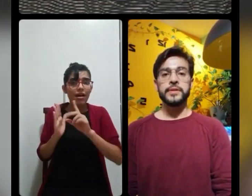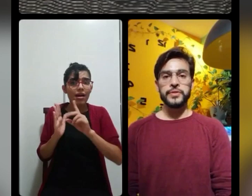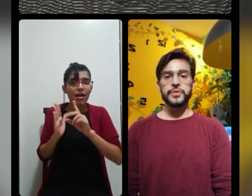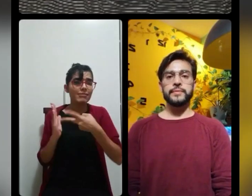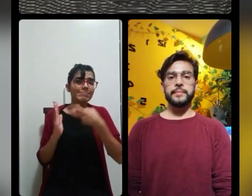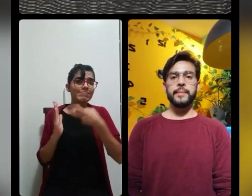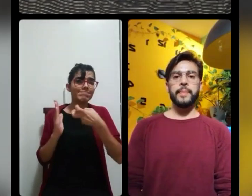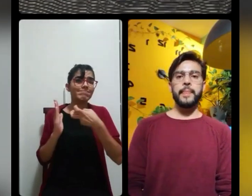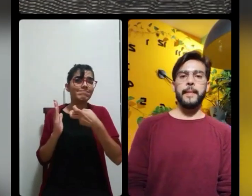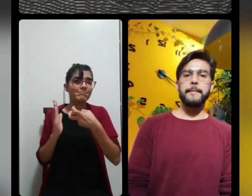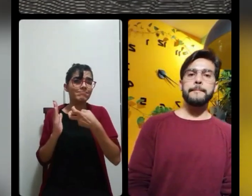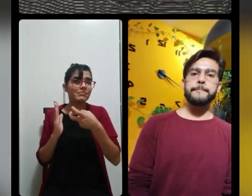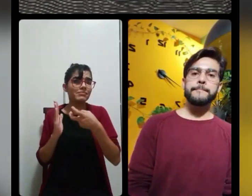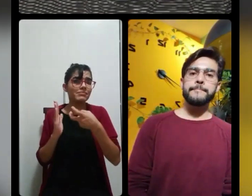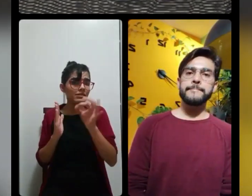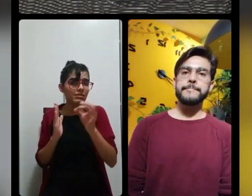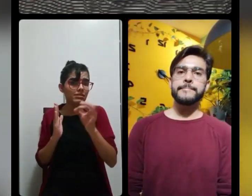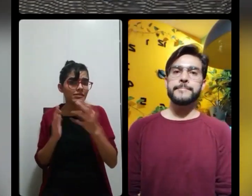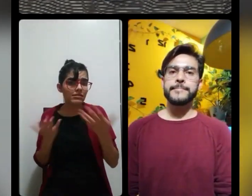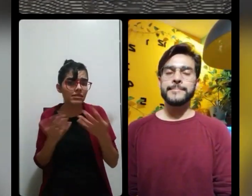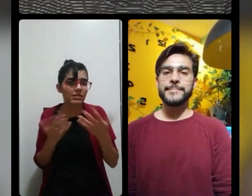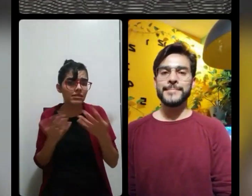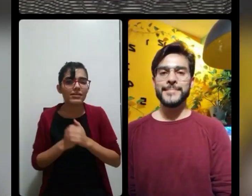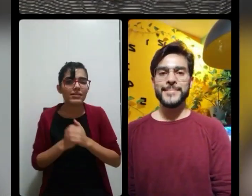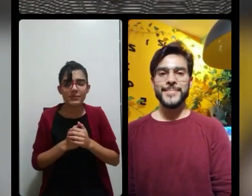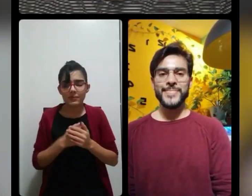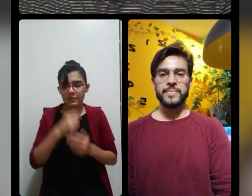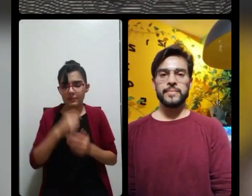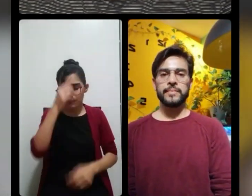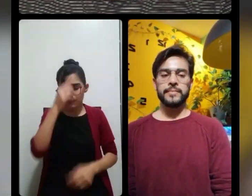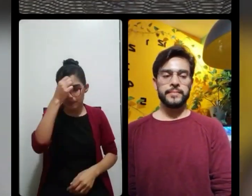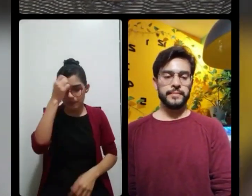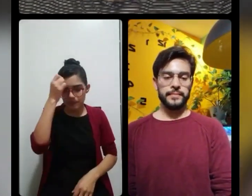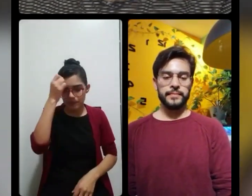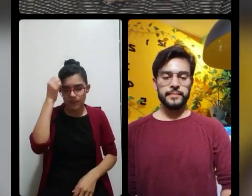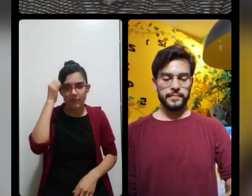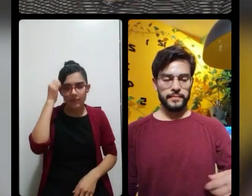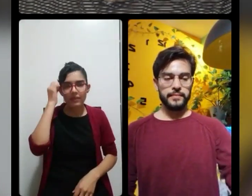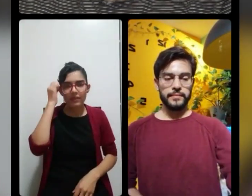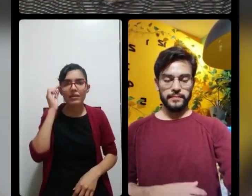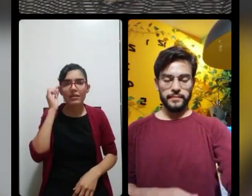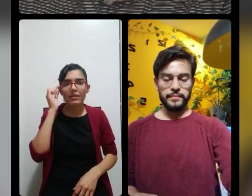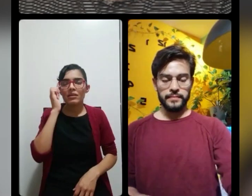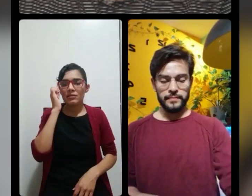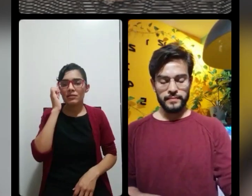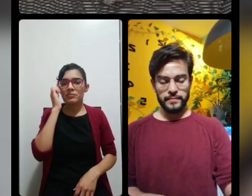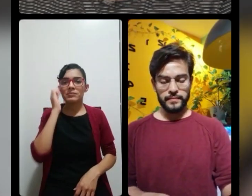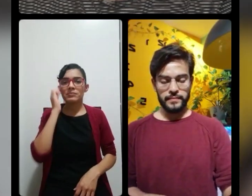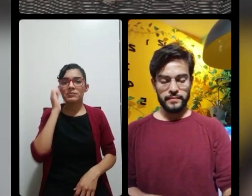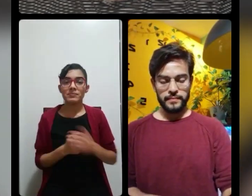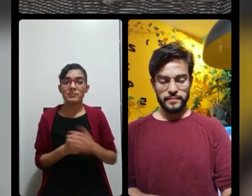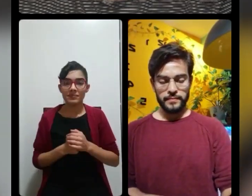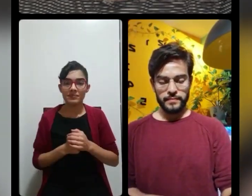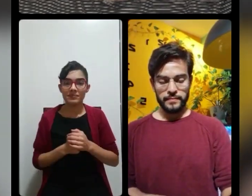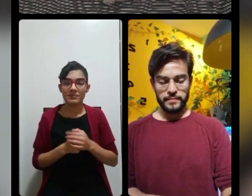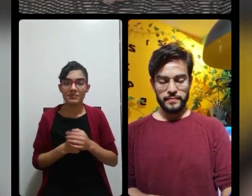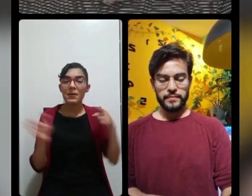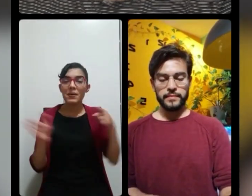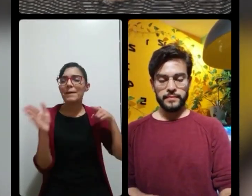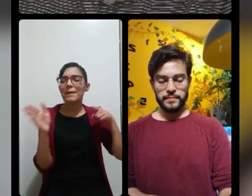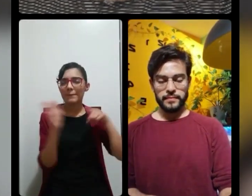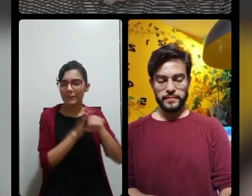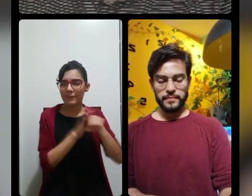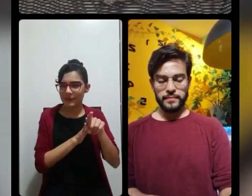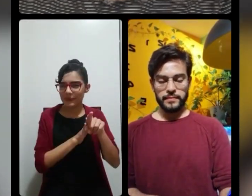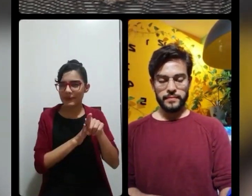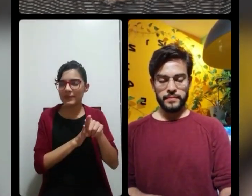Professor, eu não estou aparecendo em tela, mas eu queria fazer uma pergunta bem para para um leigo, para a pessoa que